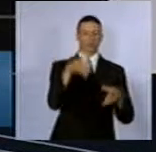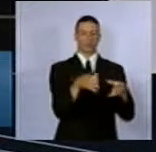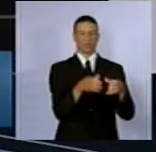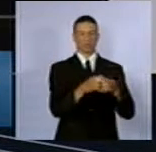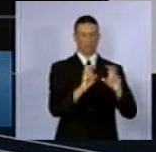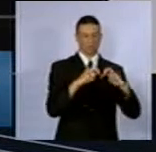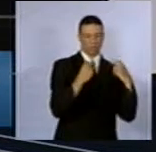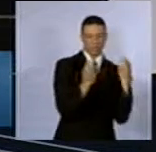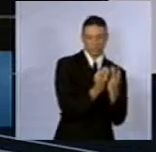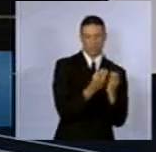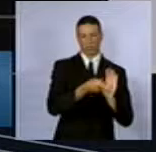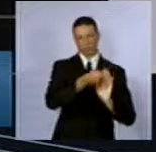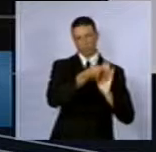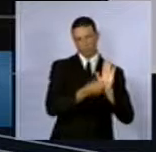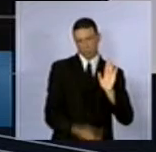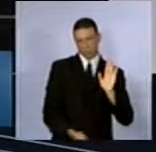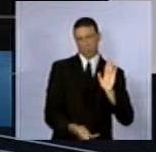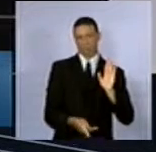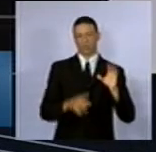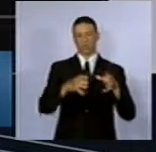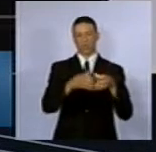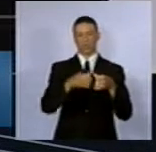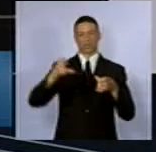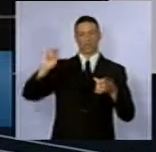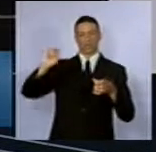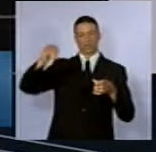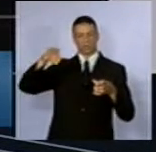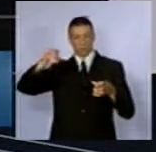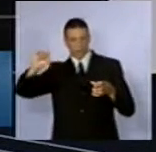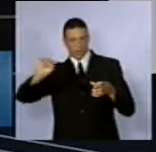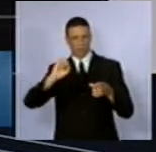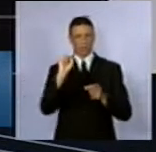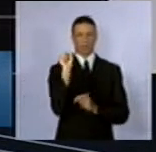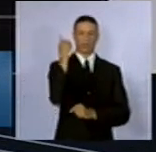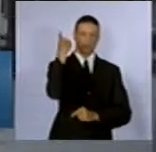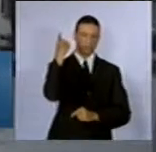Internacional do Projeto EMF da Organização Mundial de Saúde.